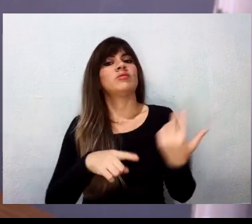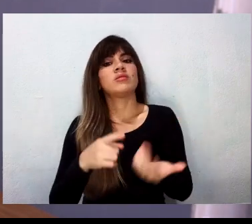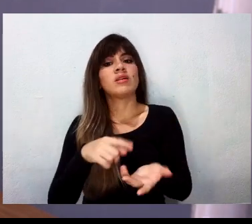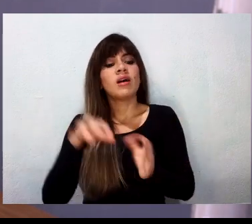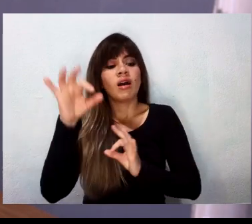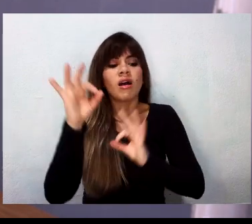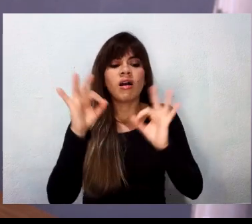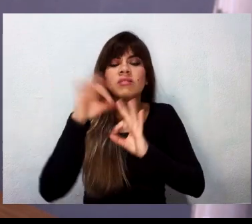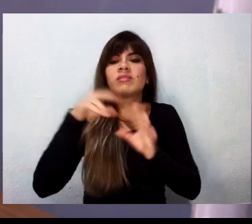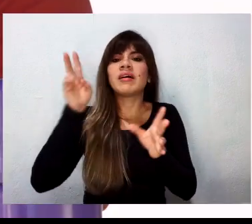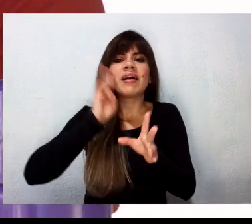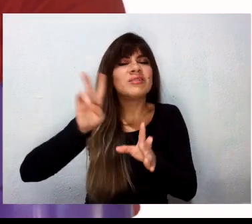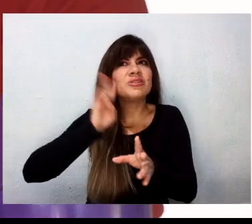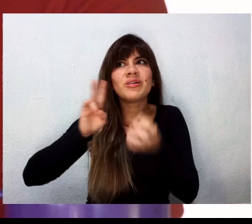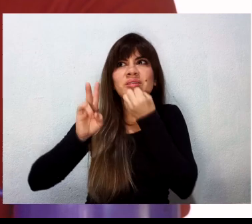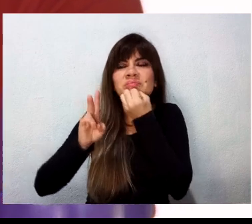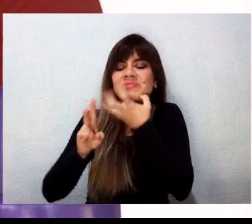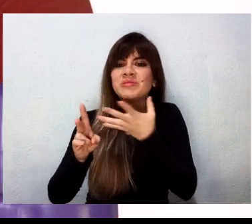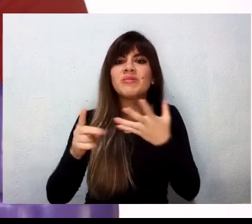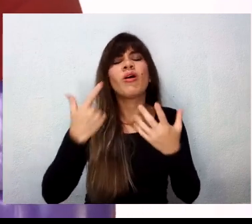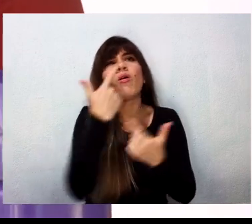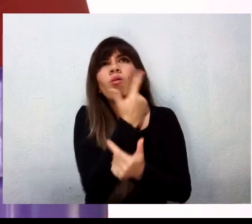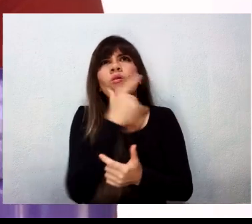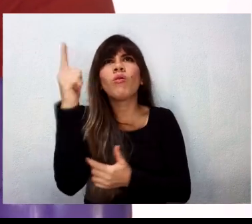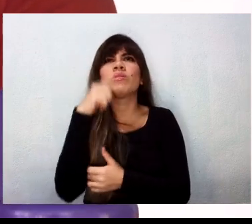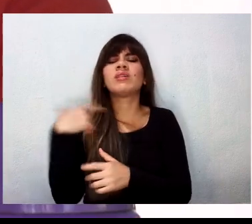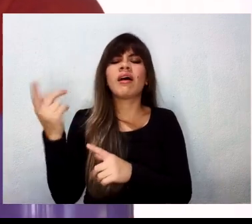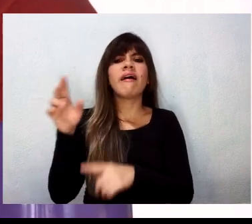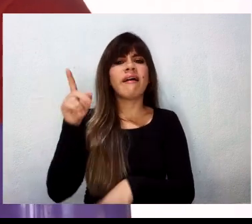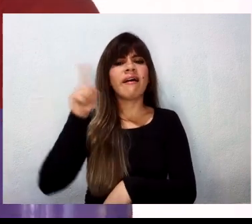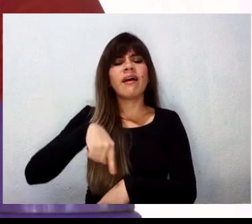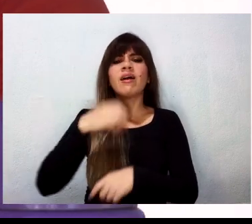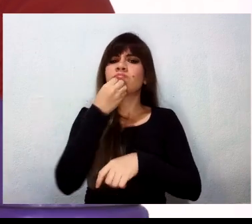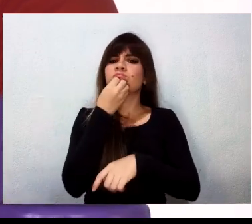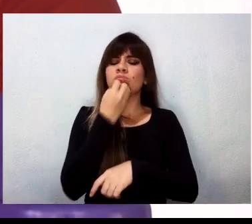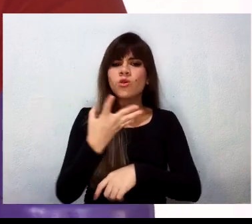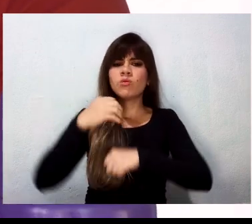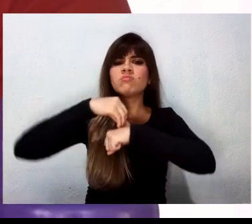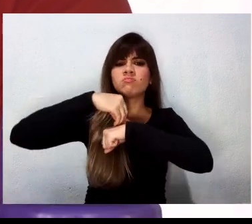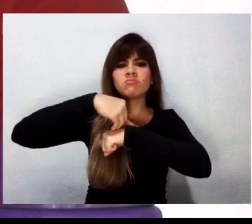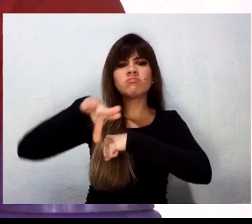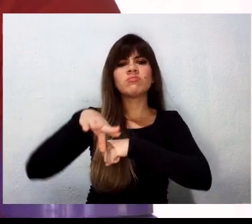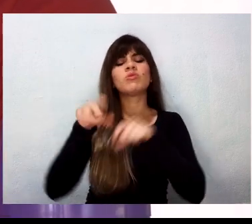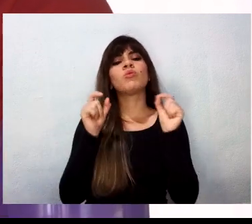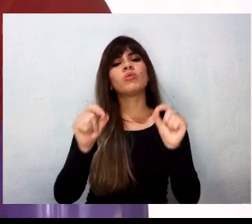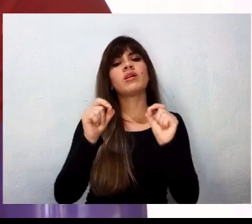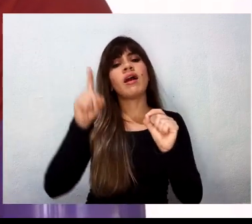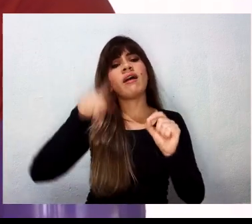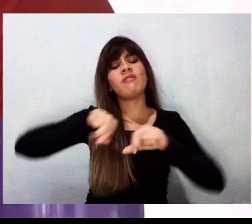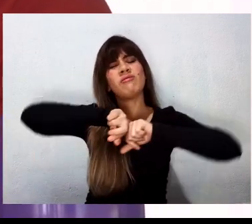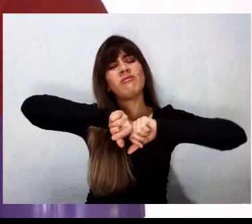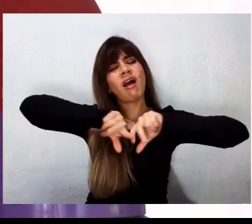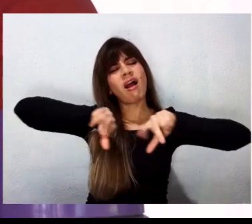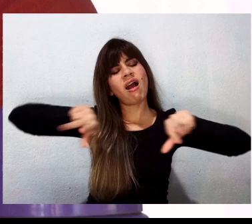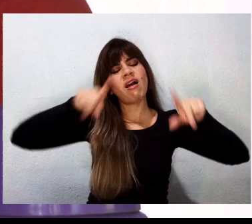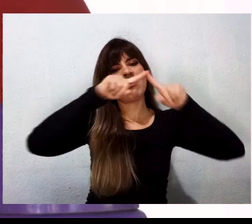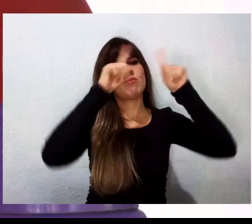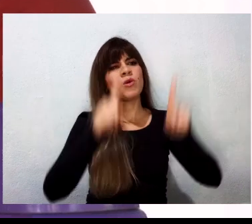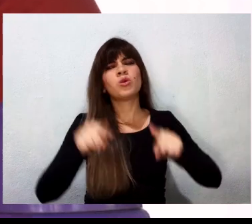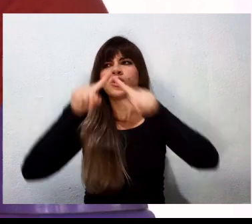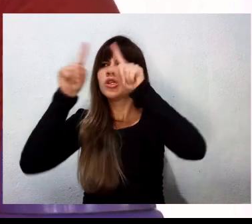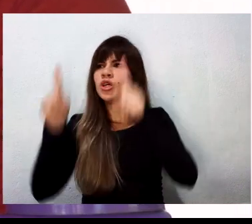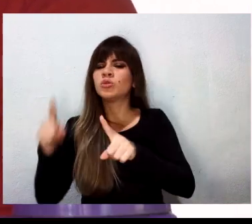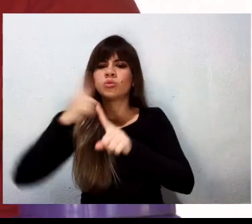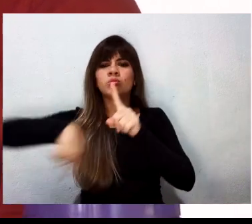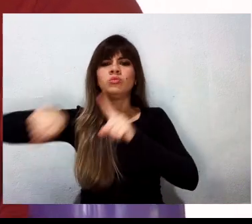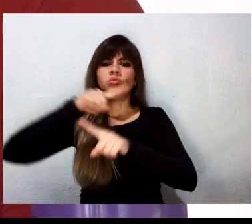Então, na verdade, a história passa um pouco por isso, assim, também. Outra coisa que talvez seja legal de pontuar são os vários projetos que a